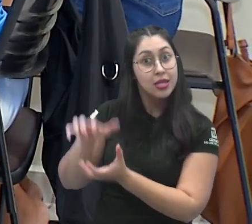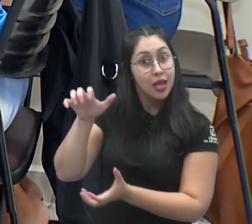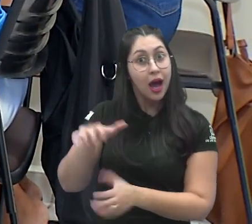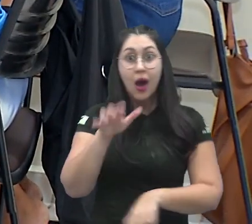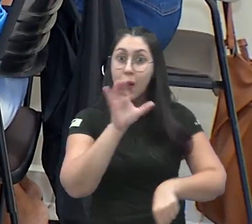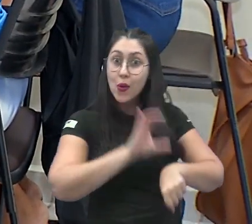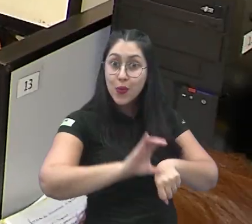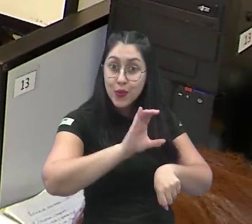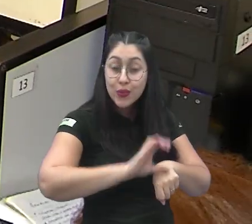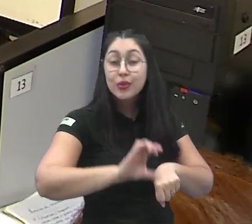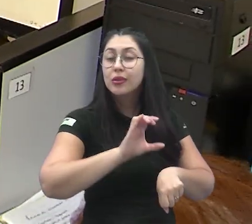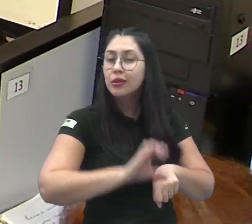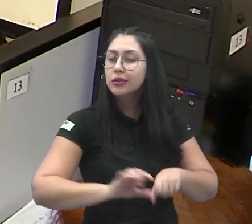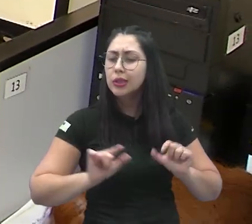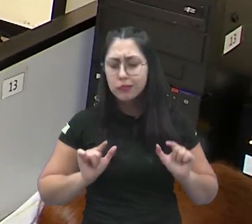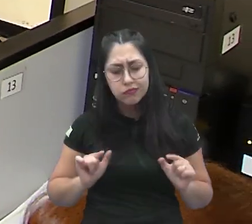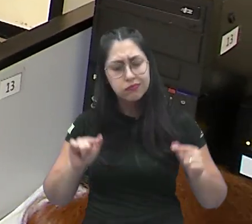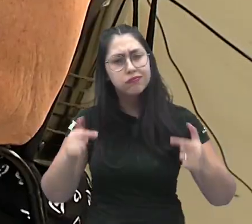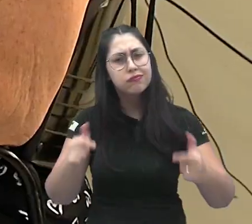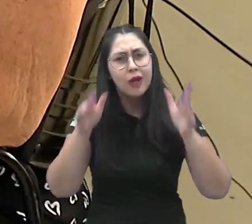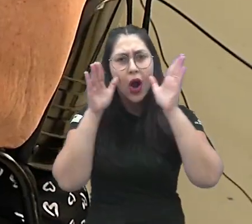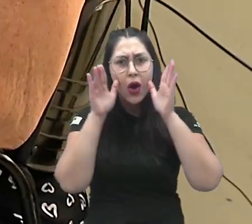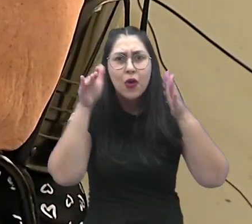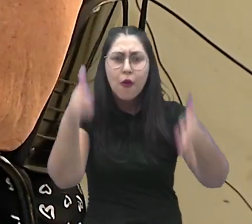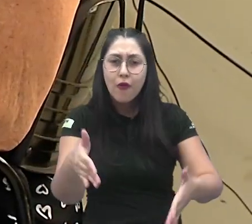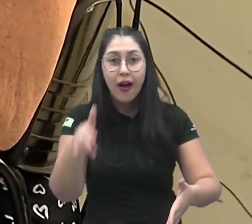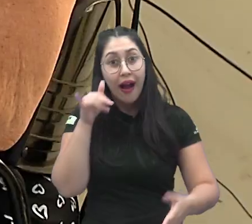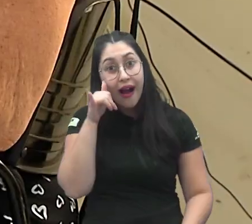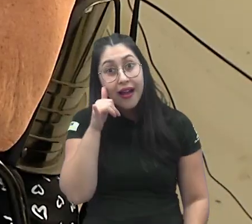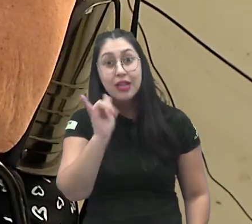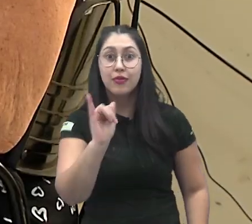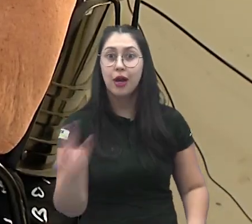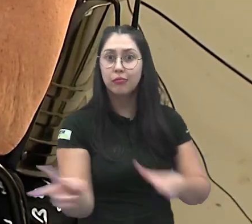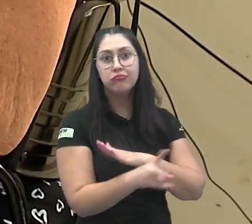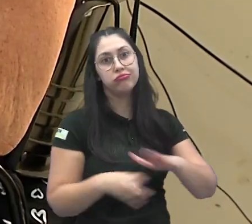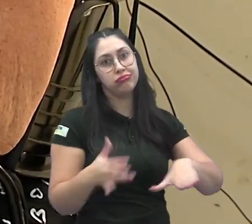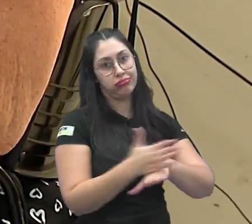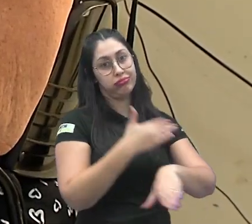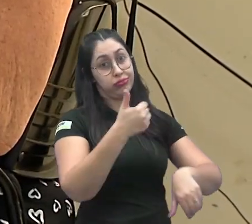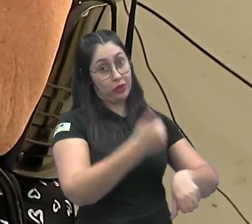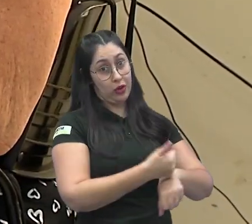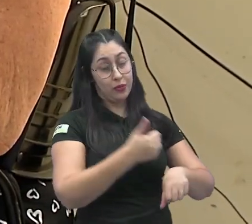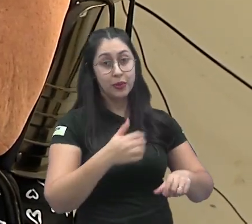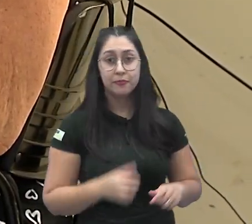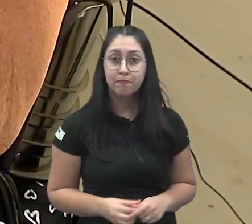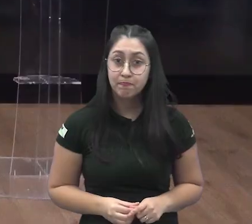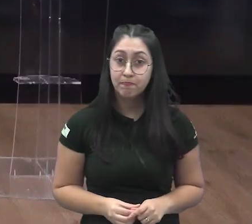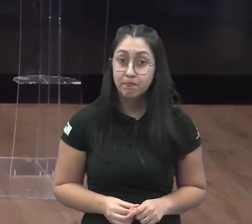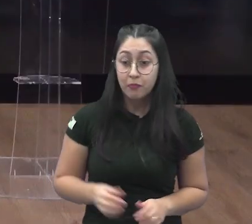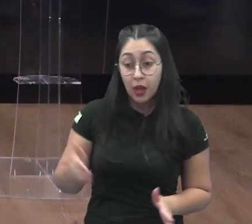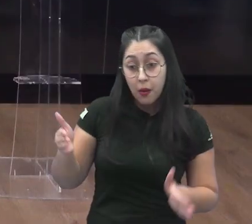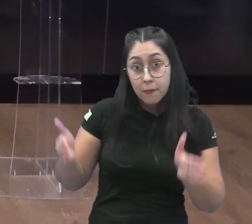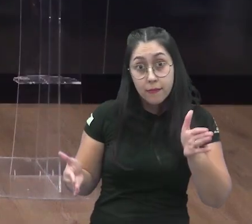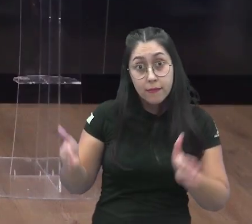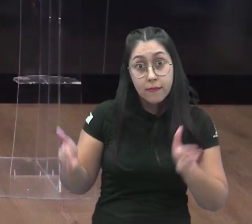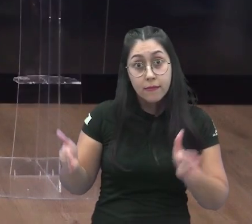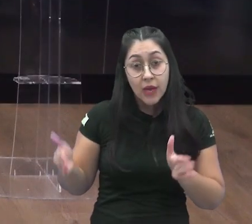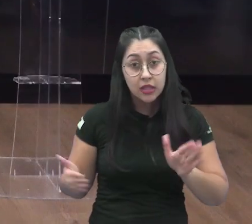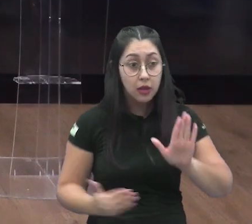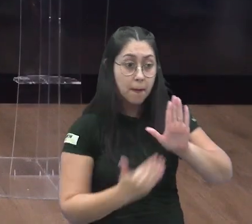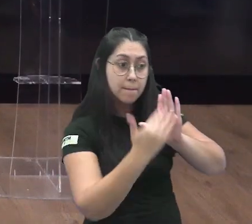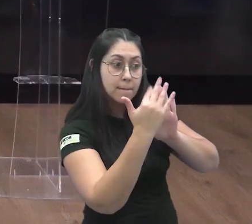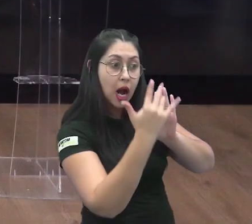e como o curso ofertado na Casa do Idoso atuam diretamente no enfrentamento de golpes online. E o prazo